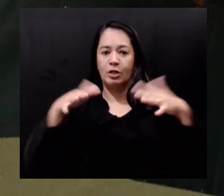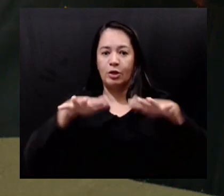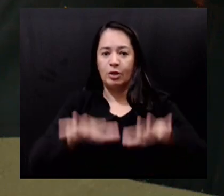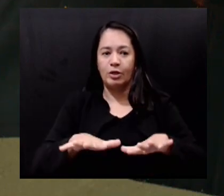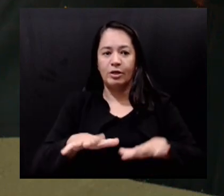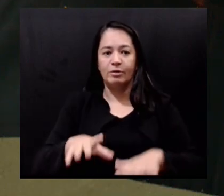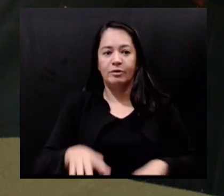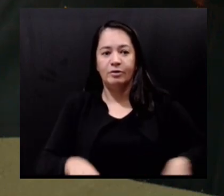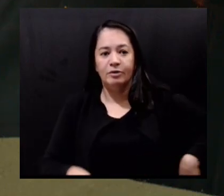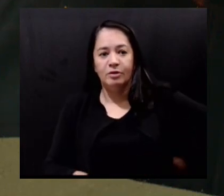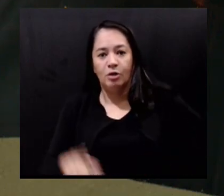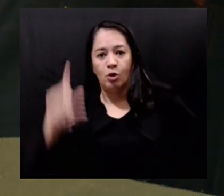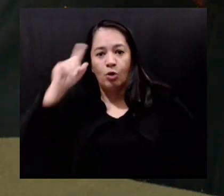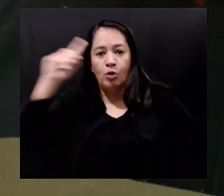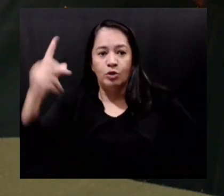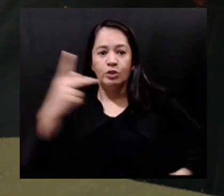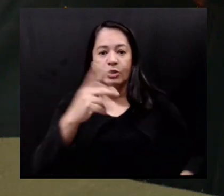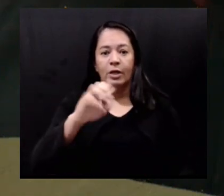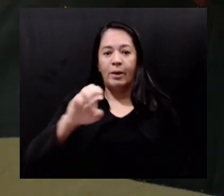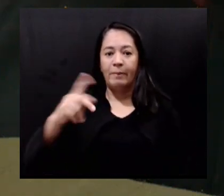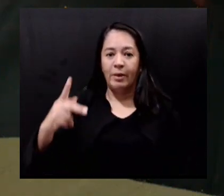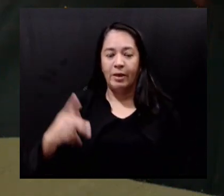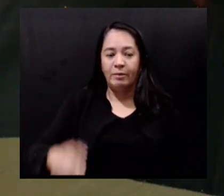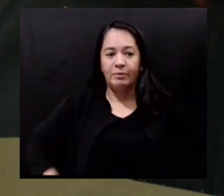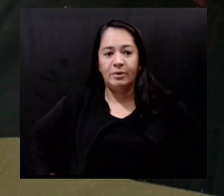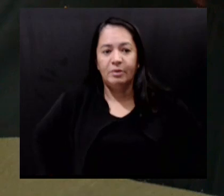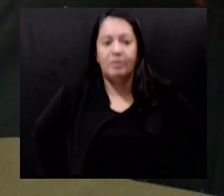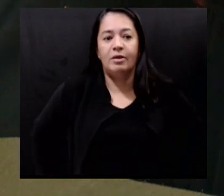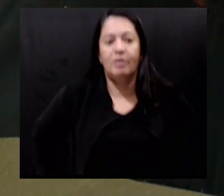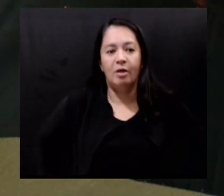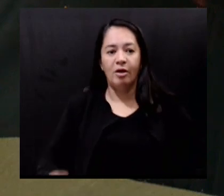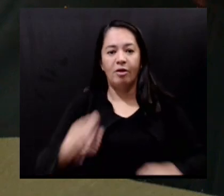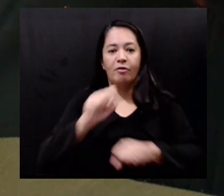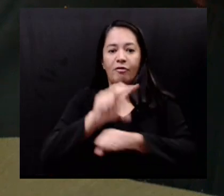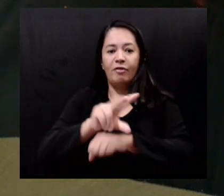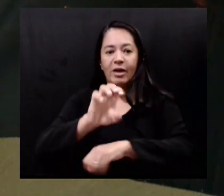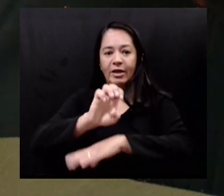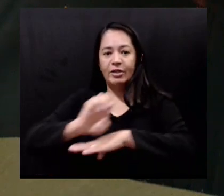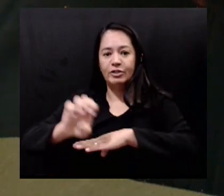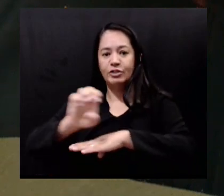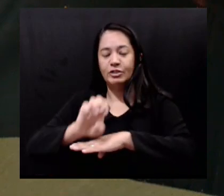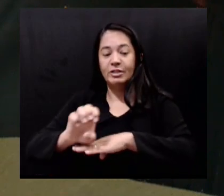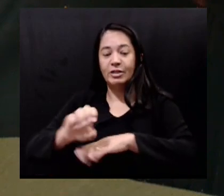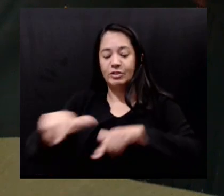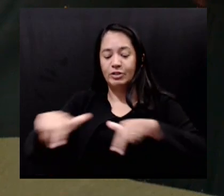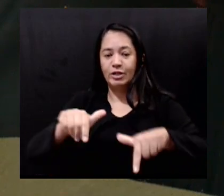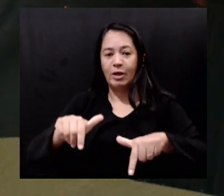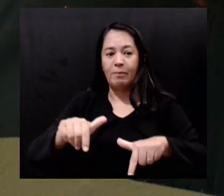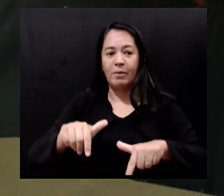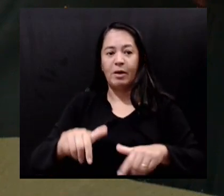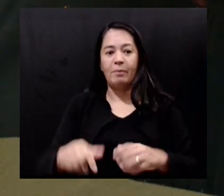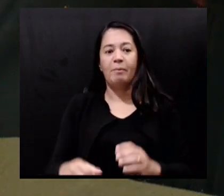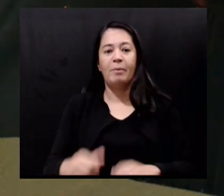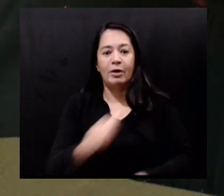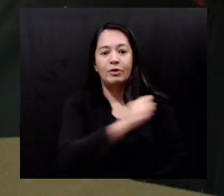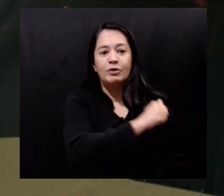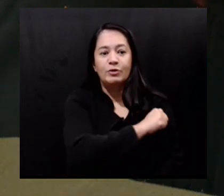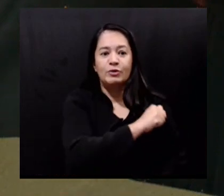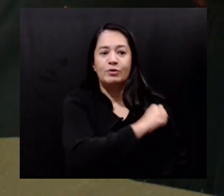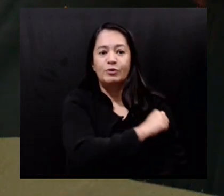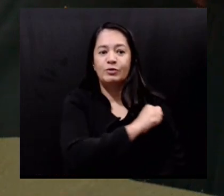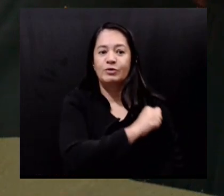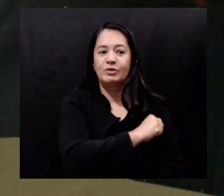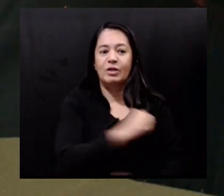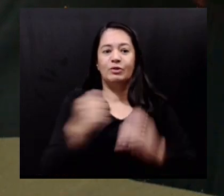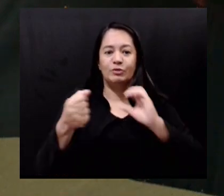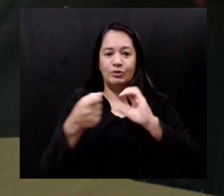feirão para preencher vagas de estágios e empregos exclusivos para os alunos do CEPROCAMP. Empresas parceiras do Centro